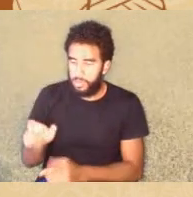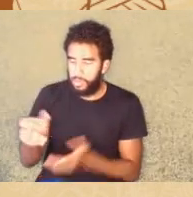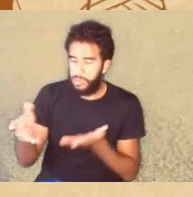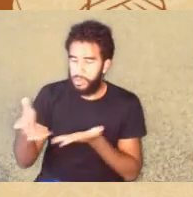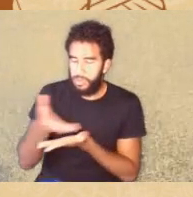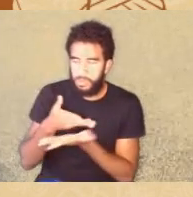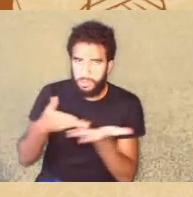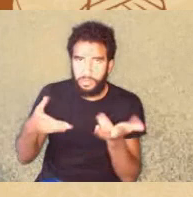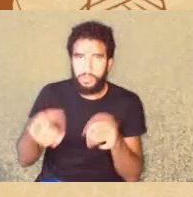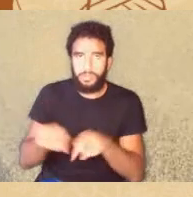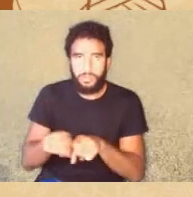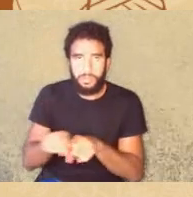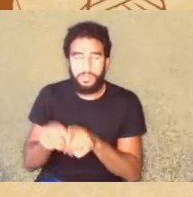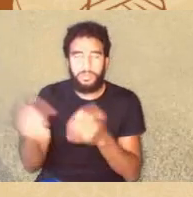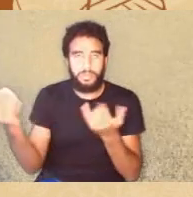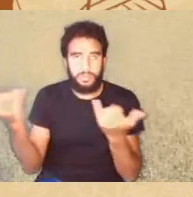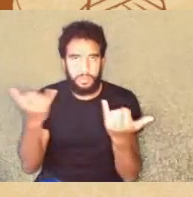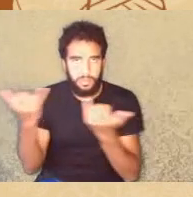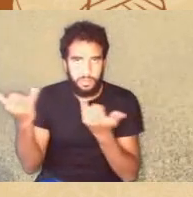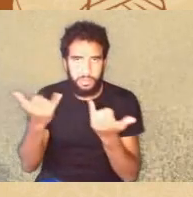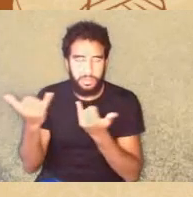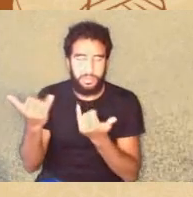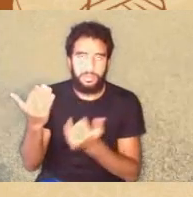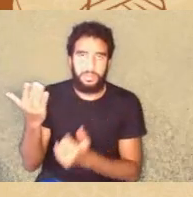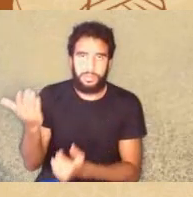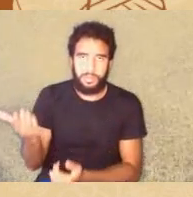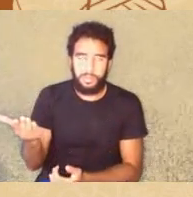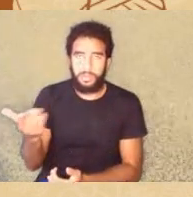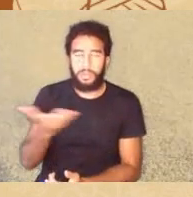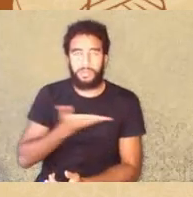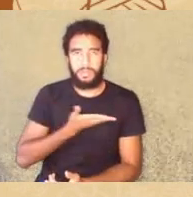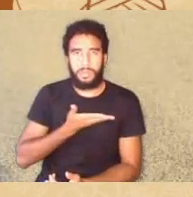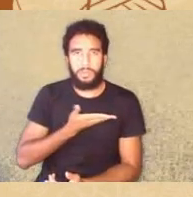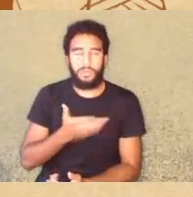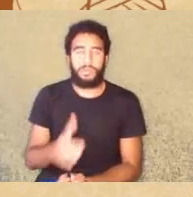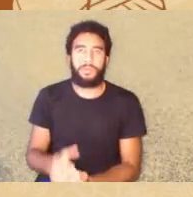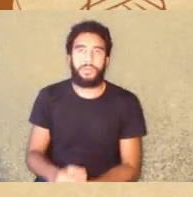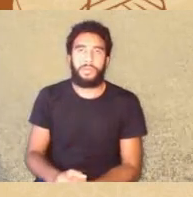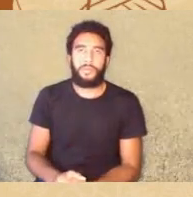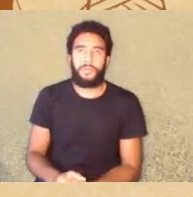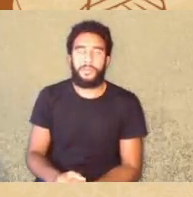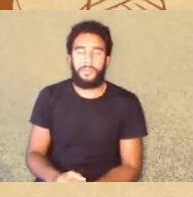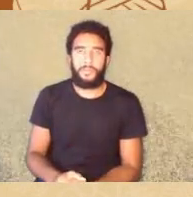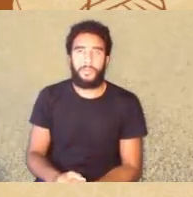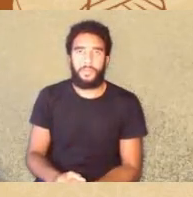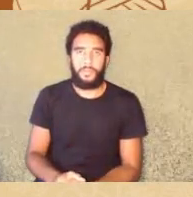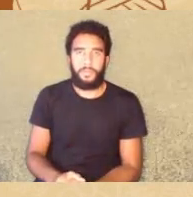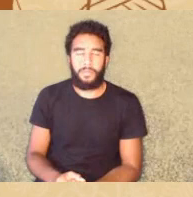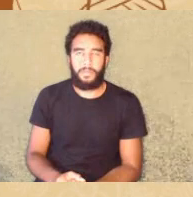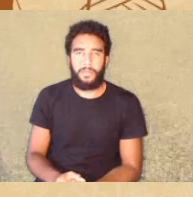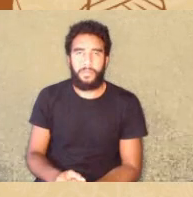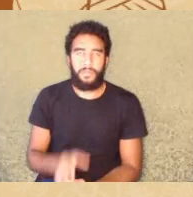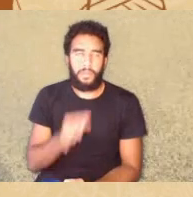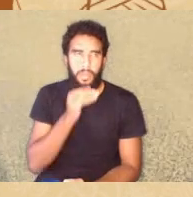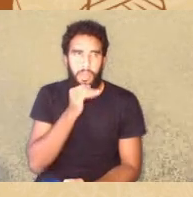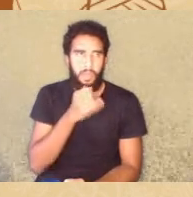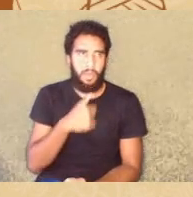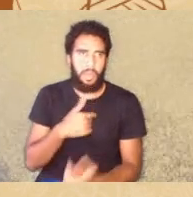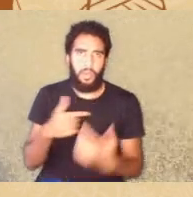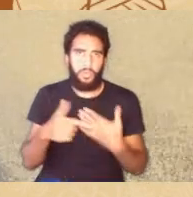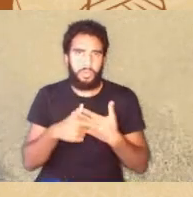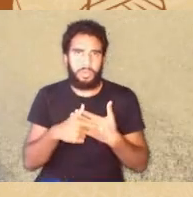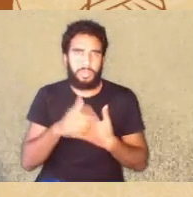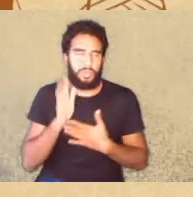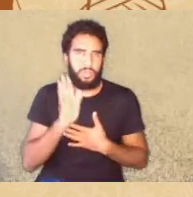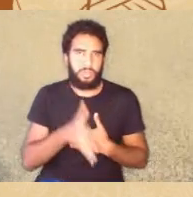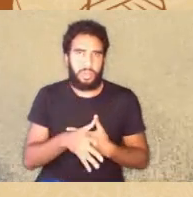leve algumas informações para os colegas da rede? Porque senão fica assim, ah, eu fiz meu papel, joga para você. Estou